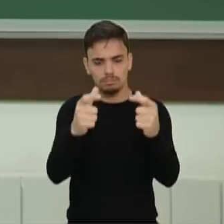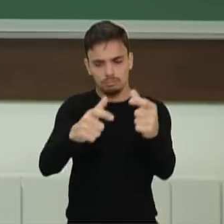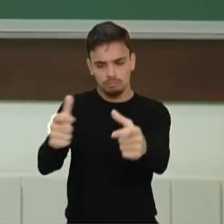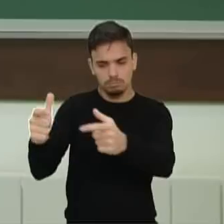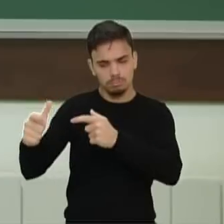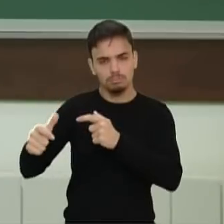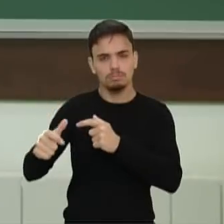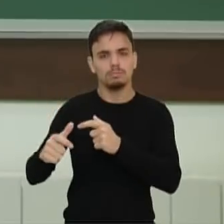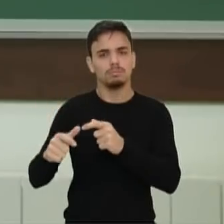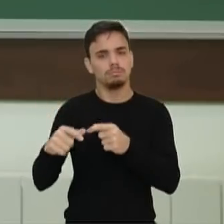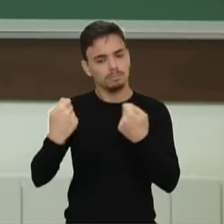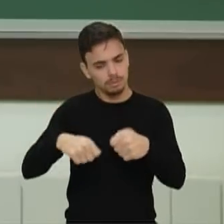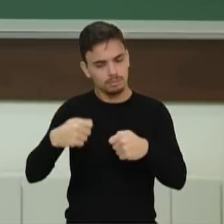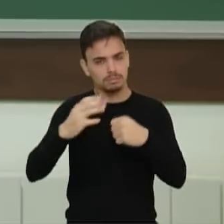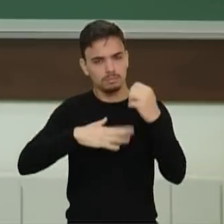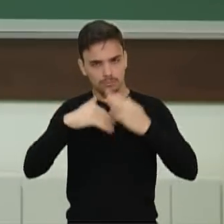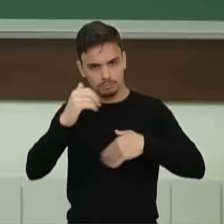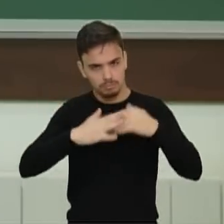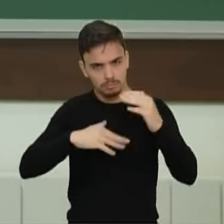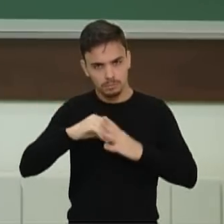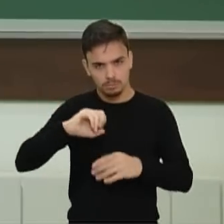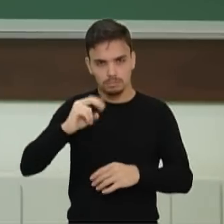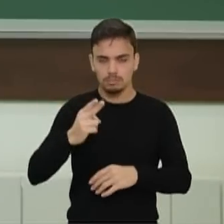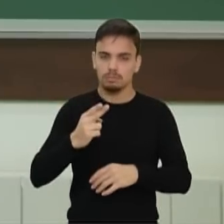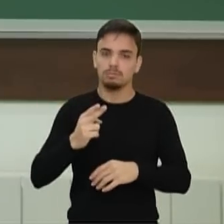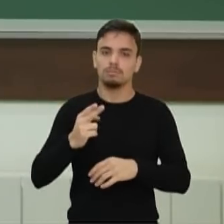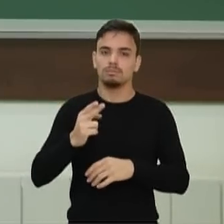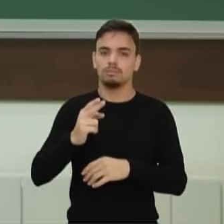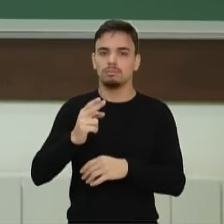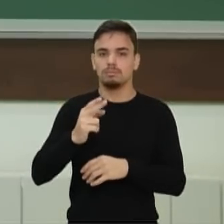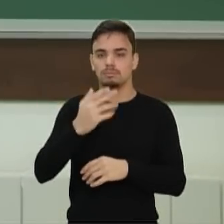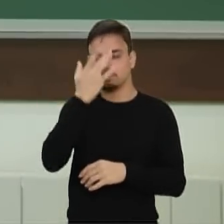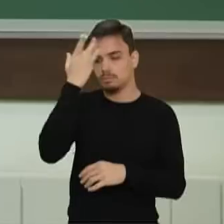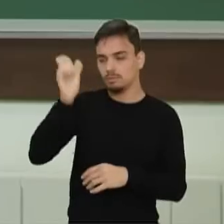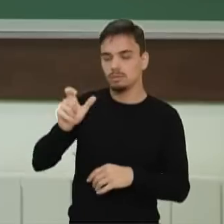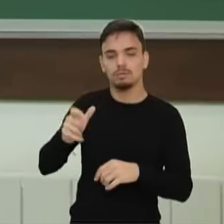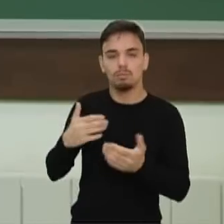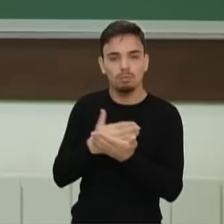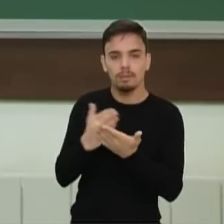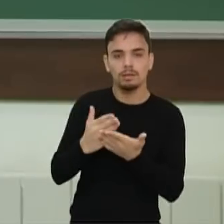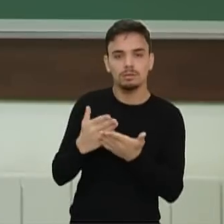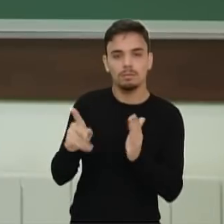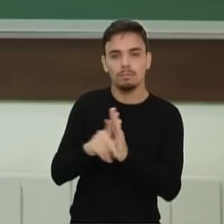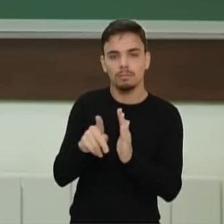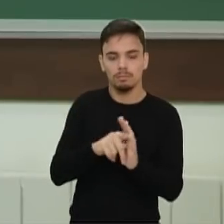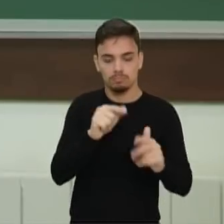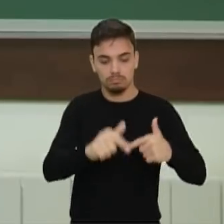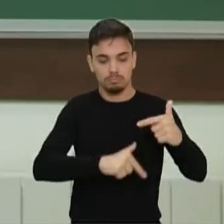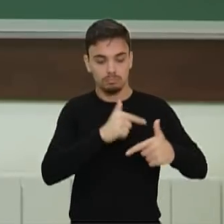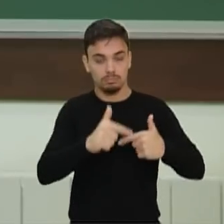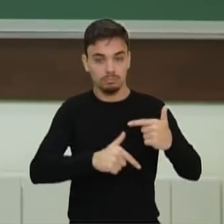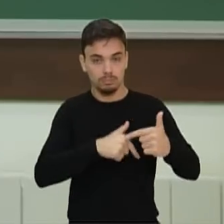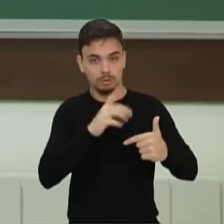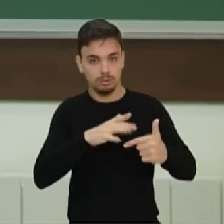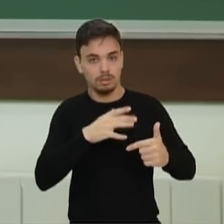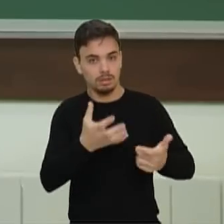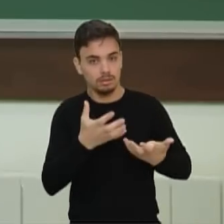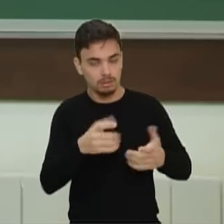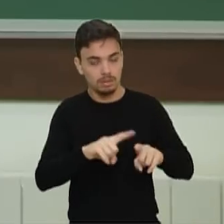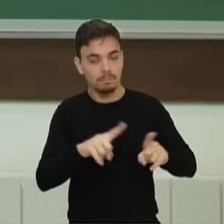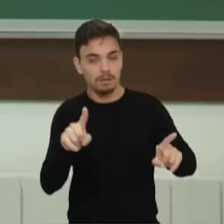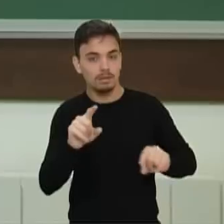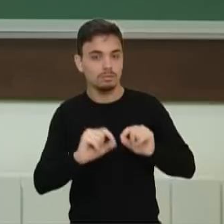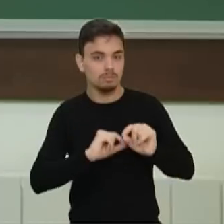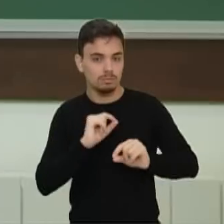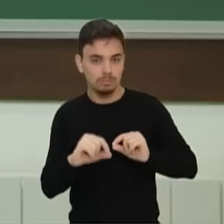de profissionais, ou aqueles que ainda não entraram no campo de trabalho propriamente dito,